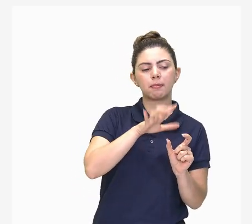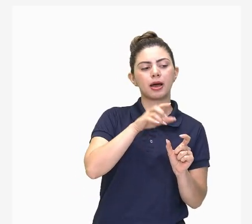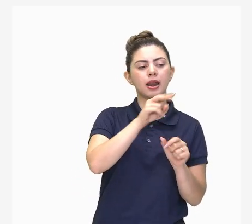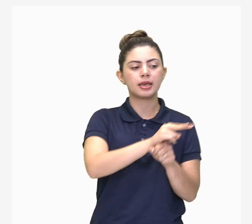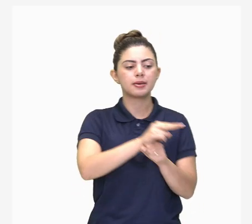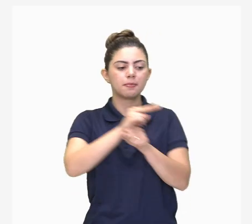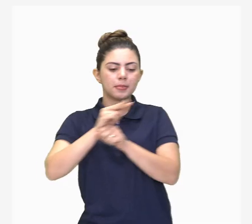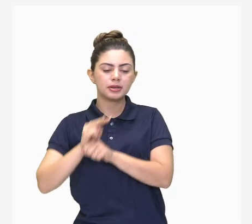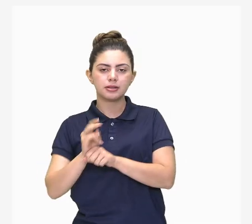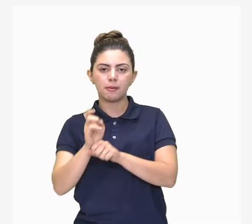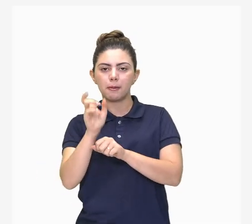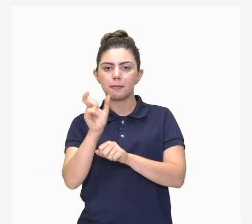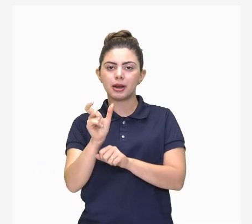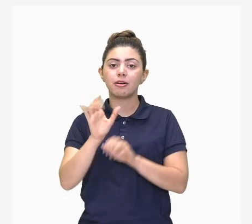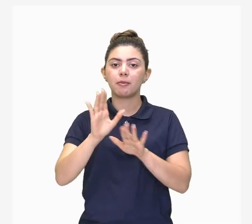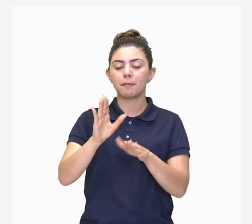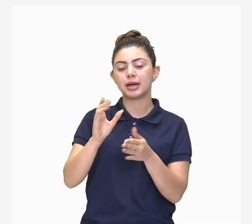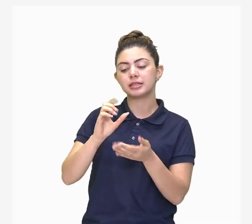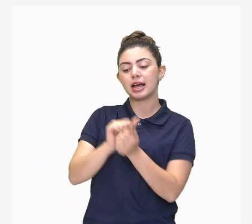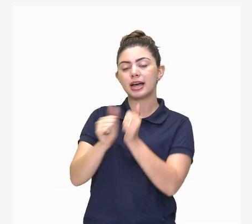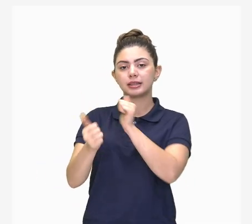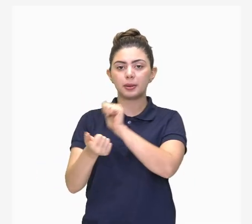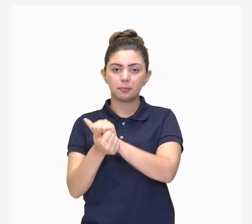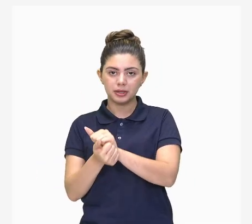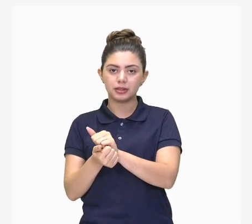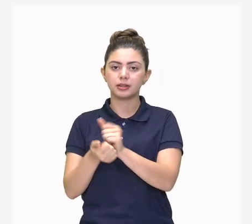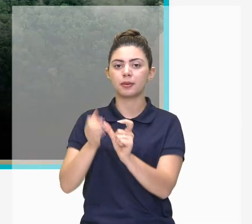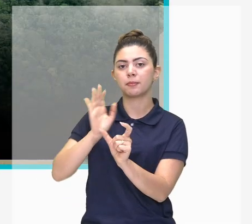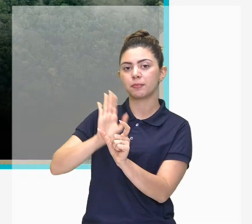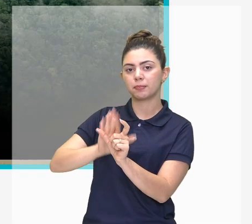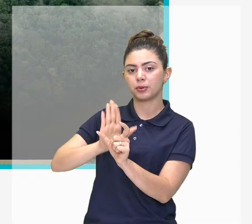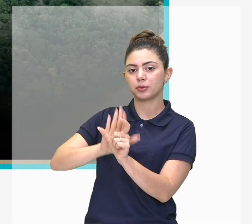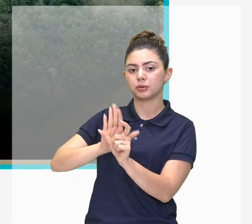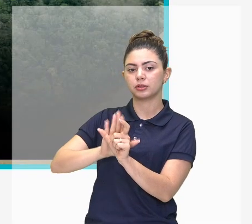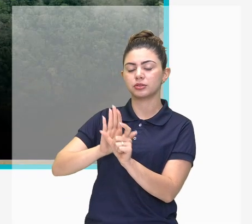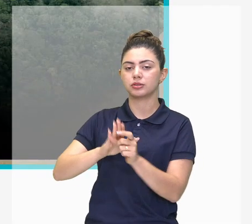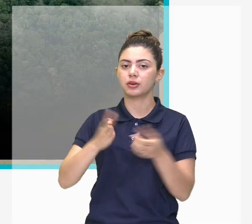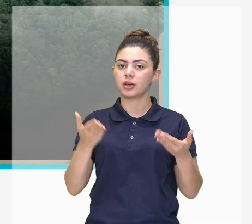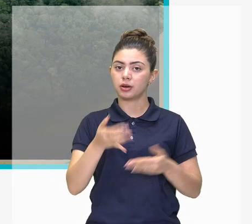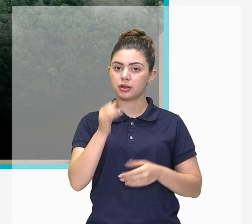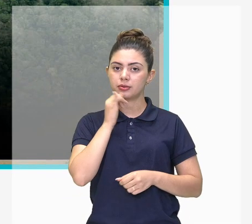figurativa. Vejamos aí um exemplo, acompanhem na tela.